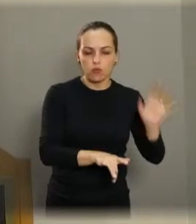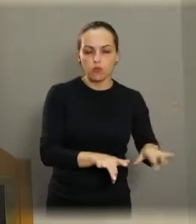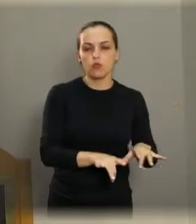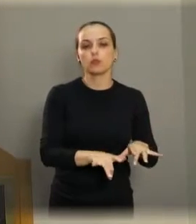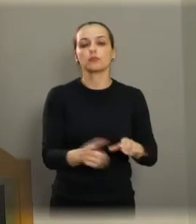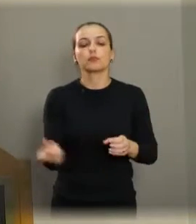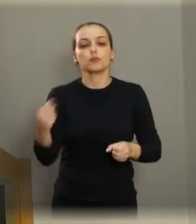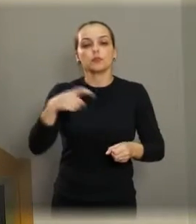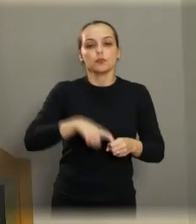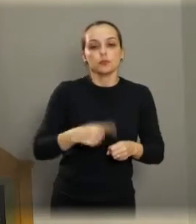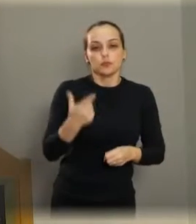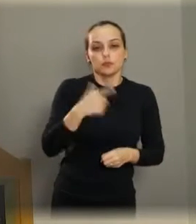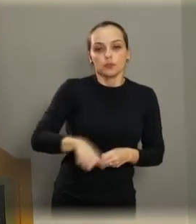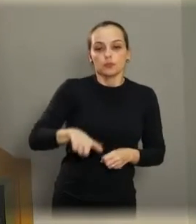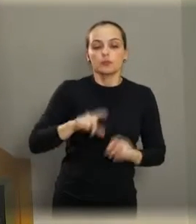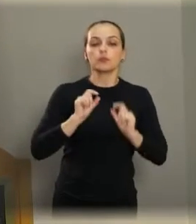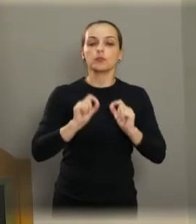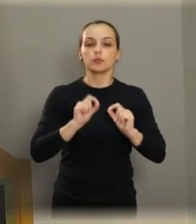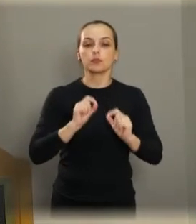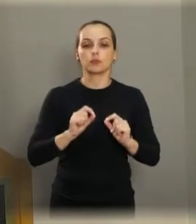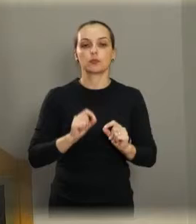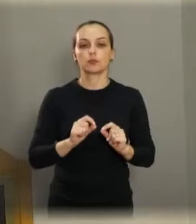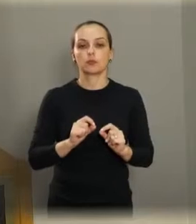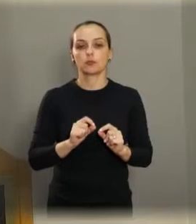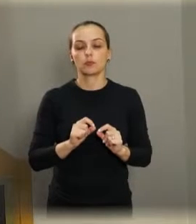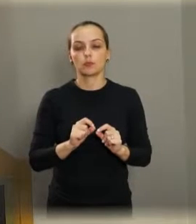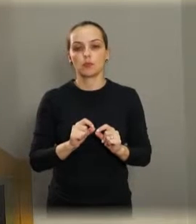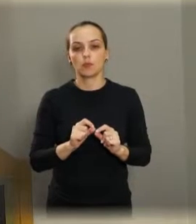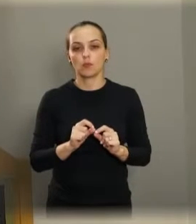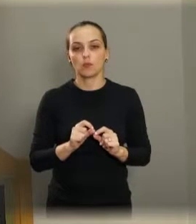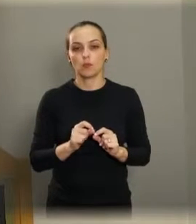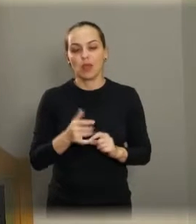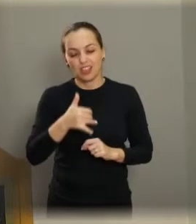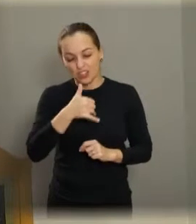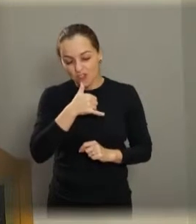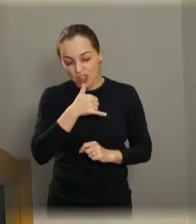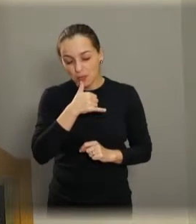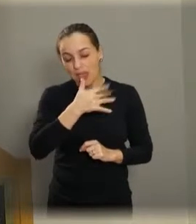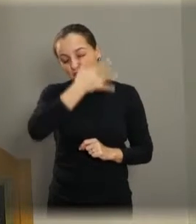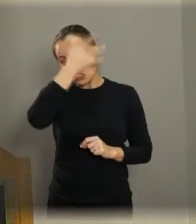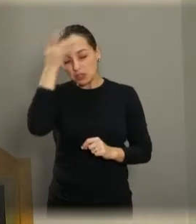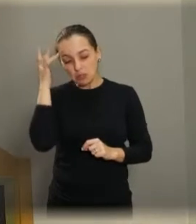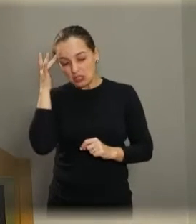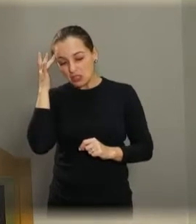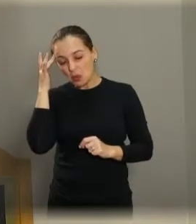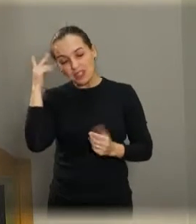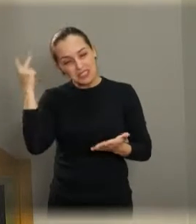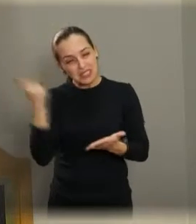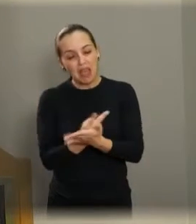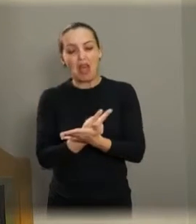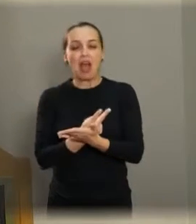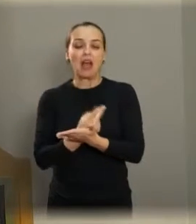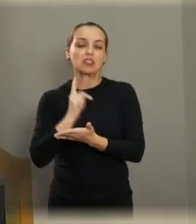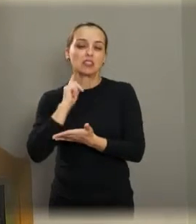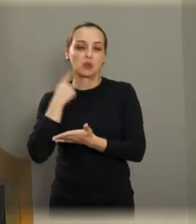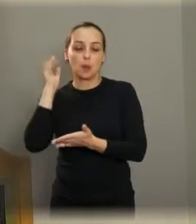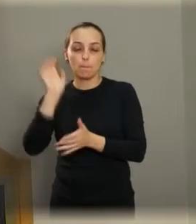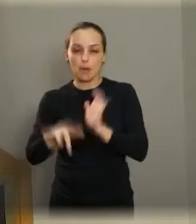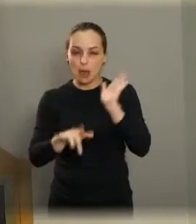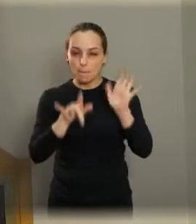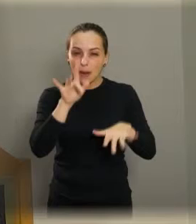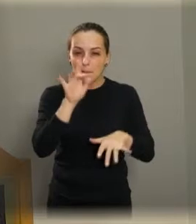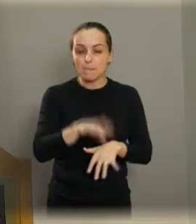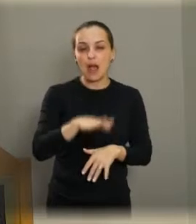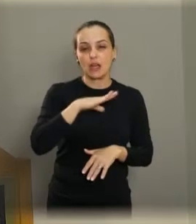aqui a gente volta mais uma vez falar do descaso infelizmente de algumas pessoas né nesse momento em que a cidade